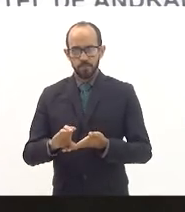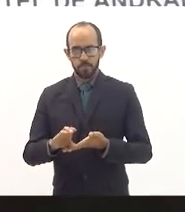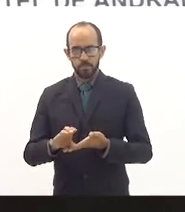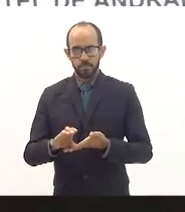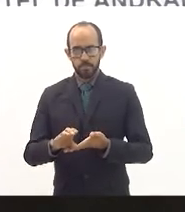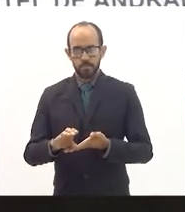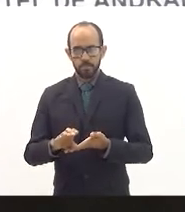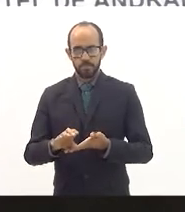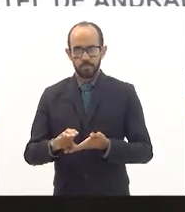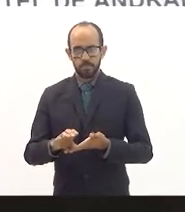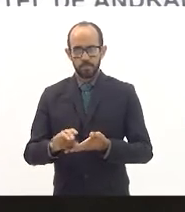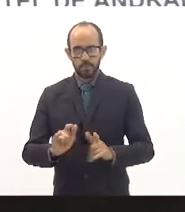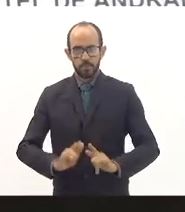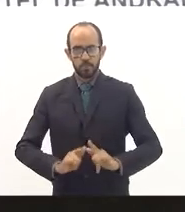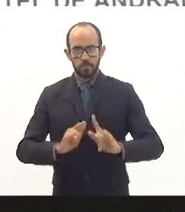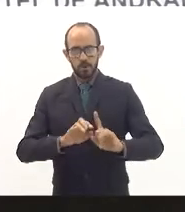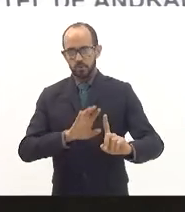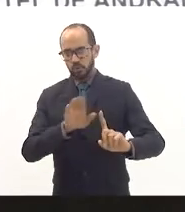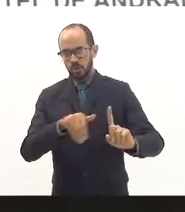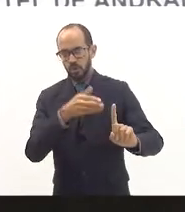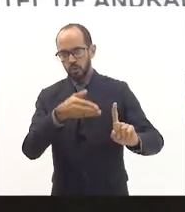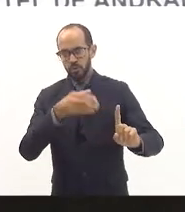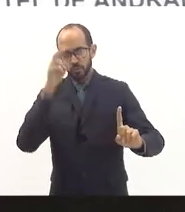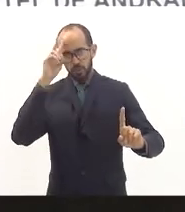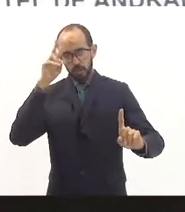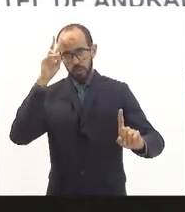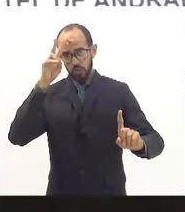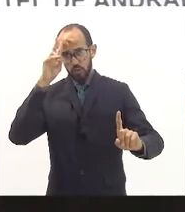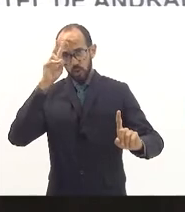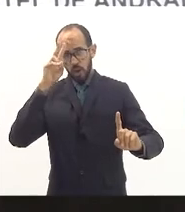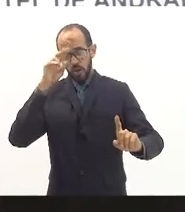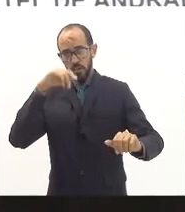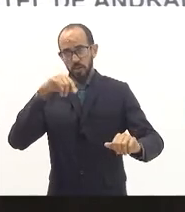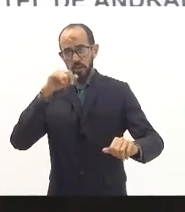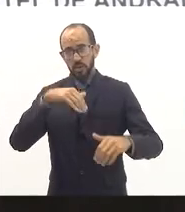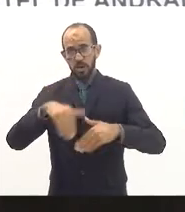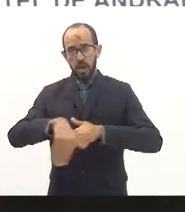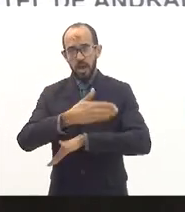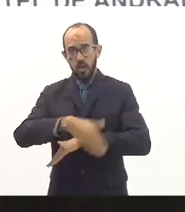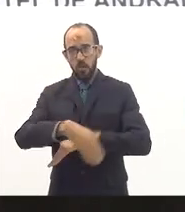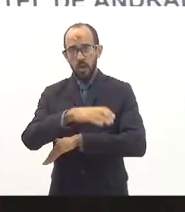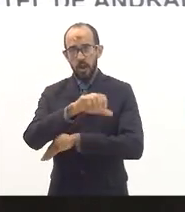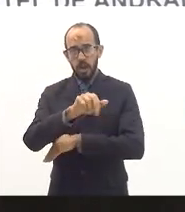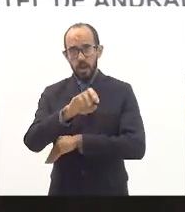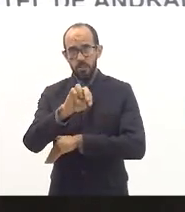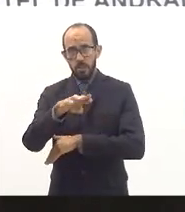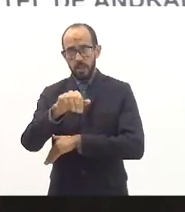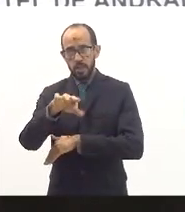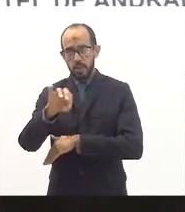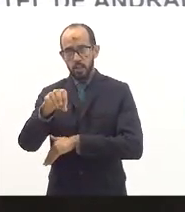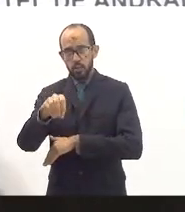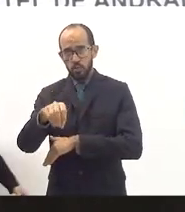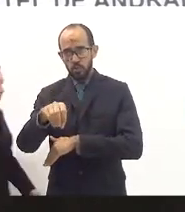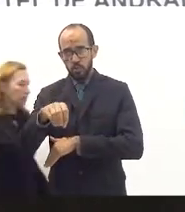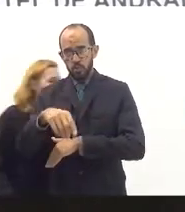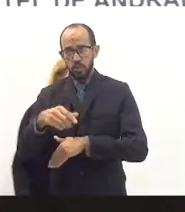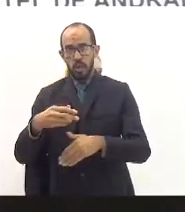magníficos prédios tombados pelo patrimônio histórico, situados à Rua Camerino, onde até hoje